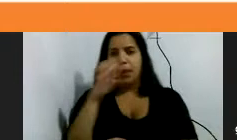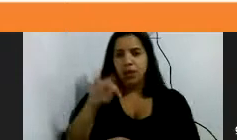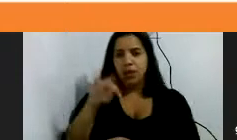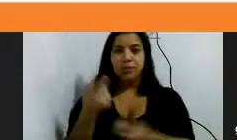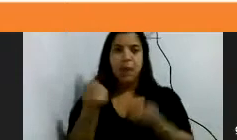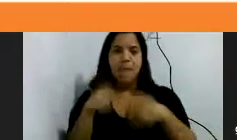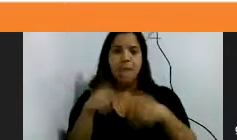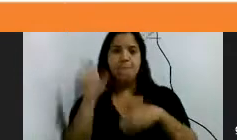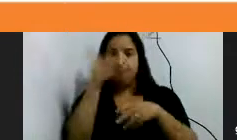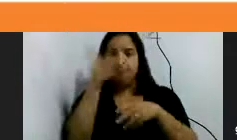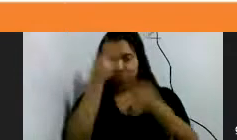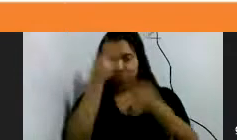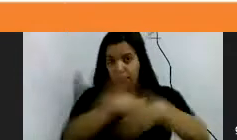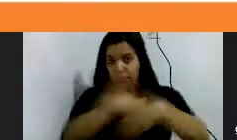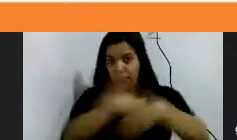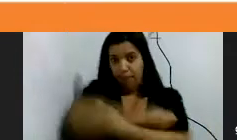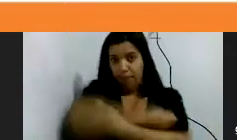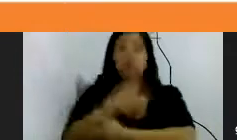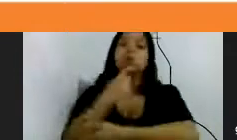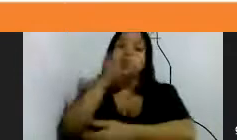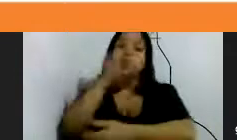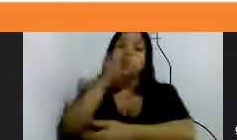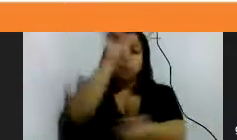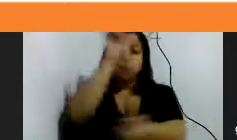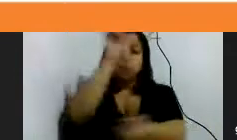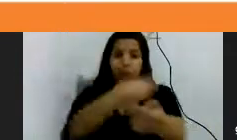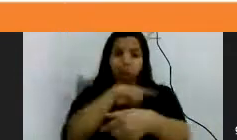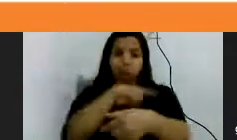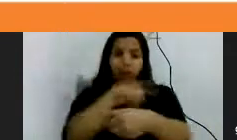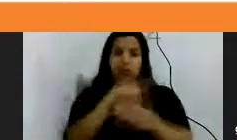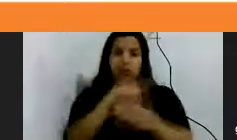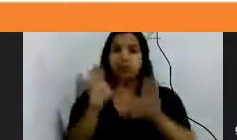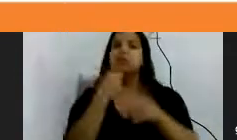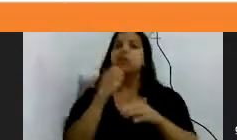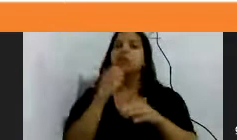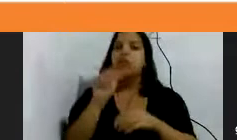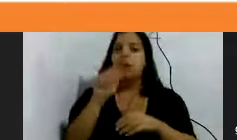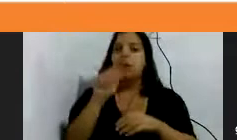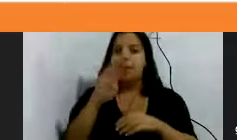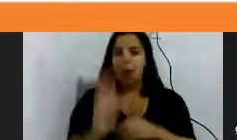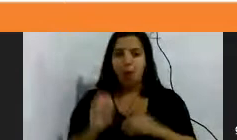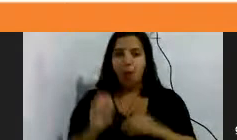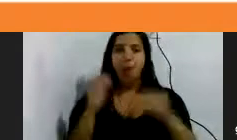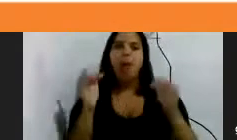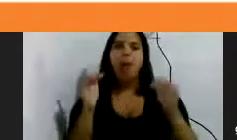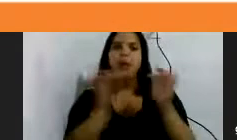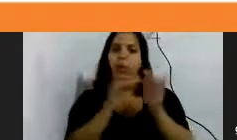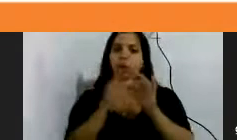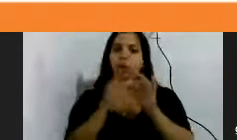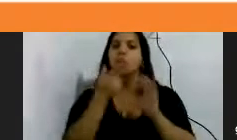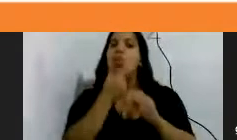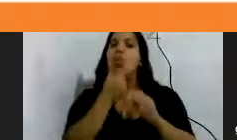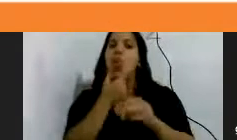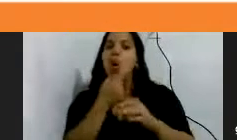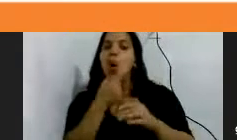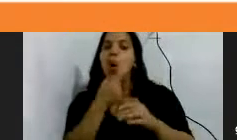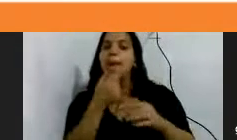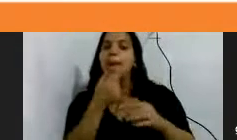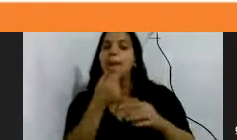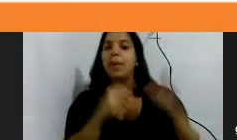essa criança ela necessitou ser transfundida com sangue ABO compatível do marido. E,